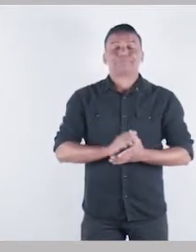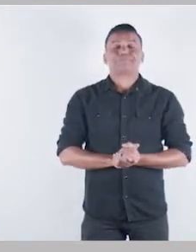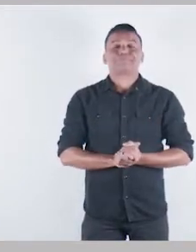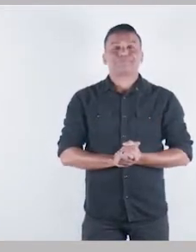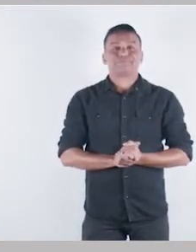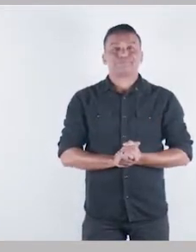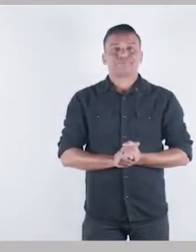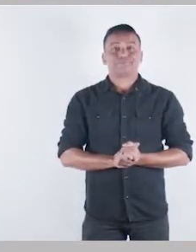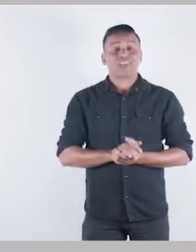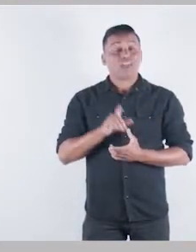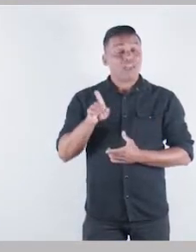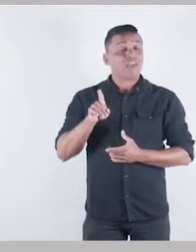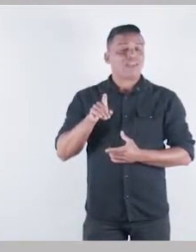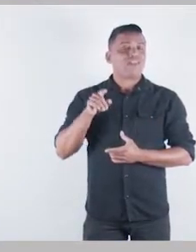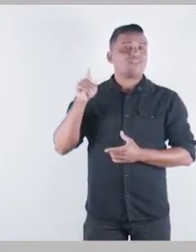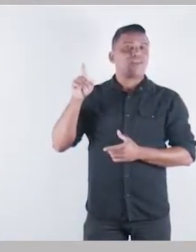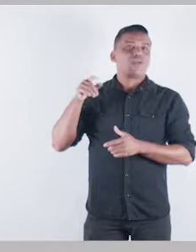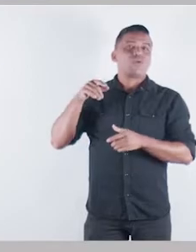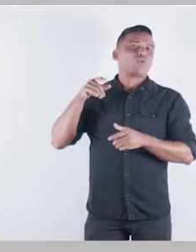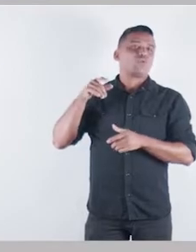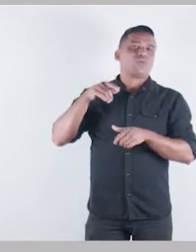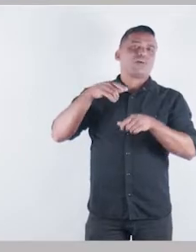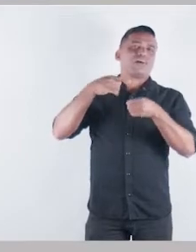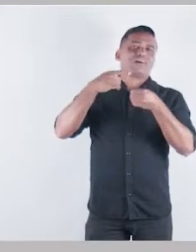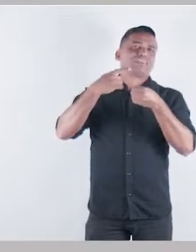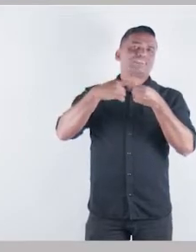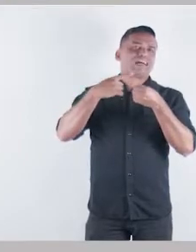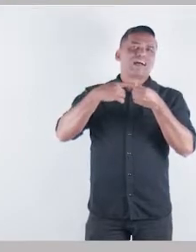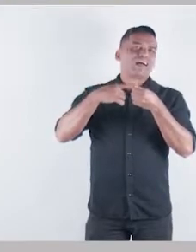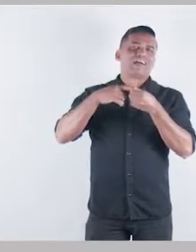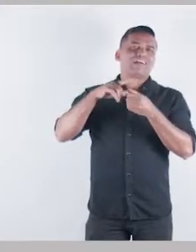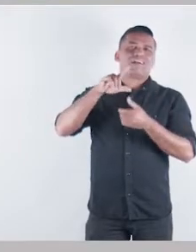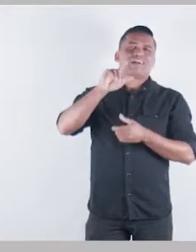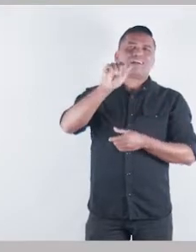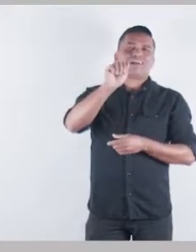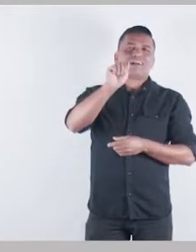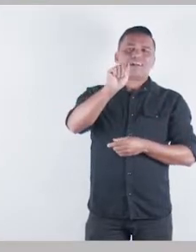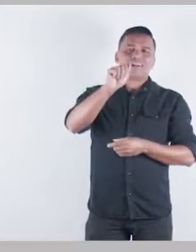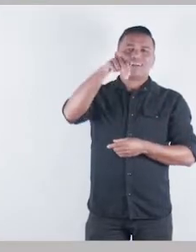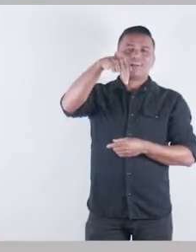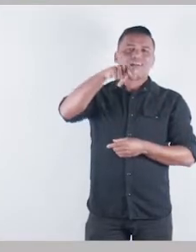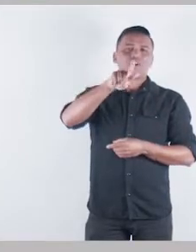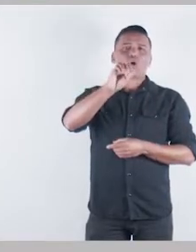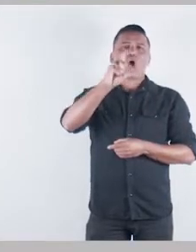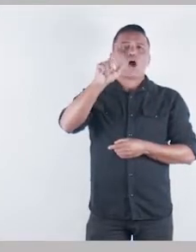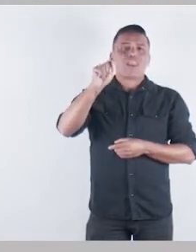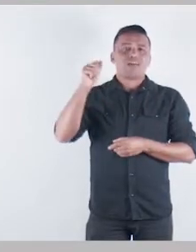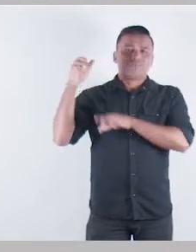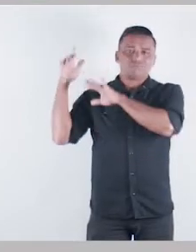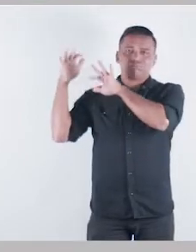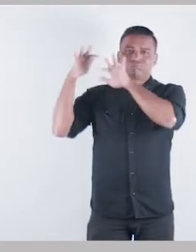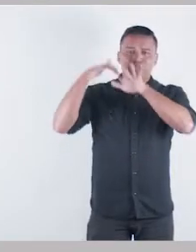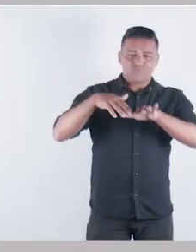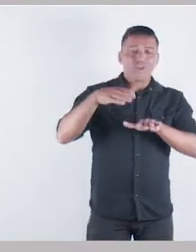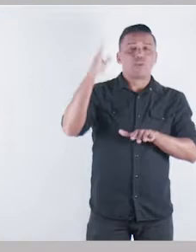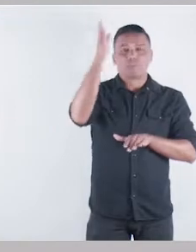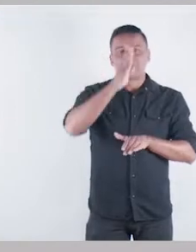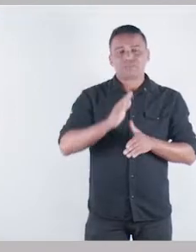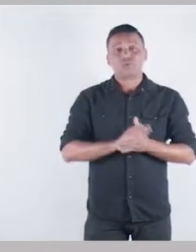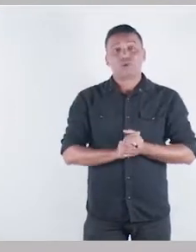Ele era angolano, mas foi o sujeito que, dentre outras coisas,